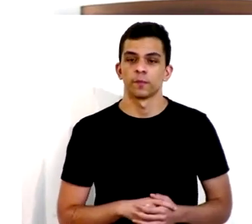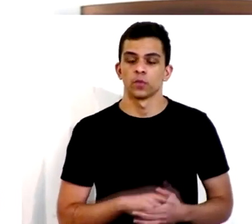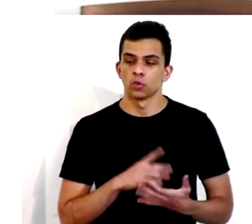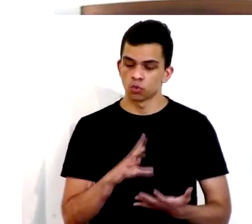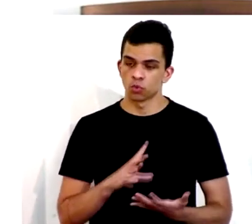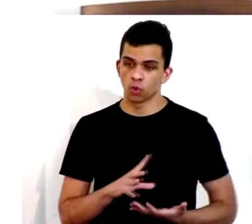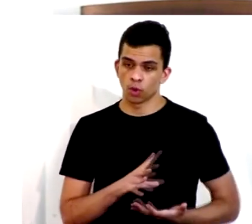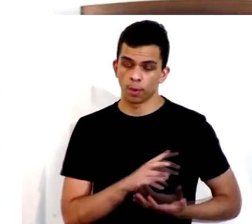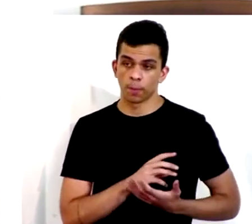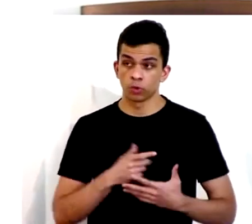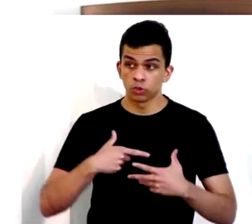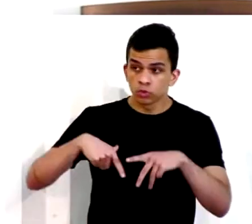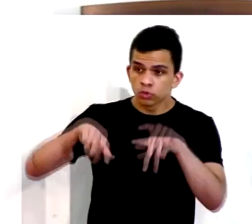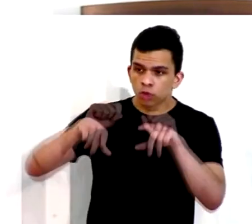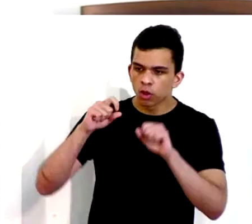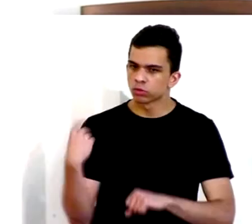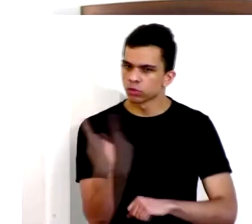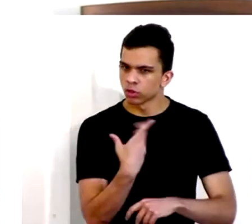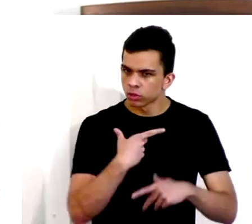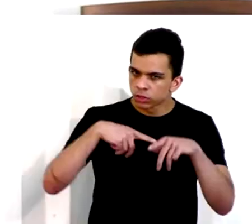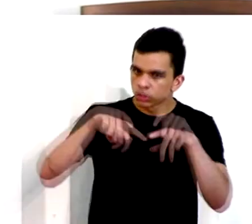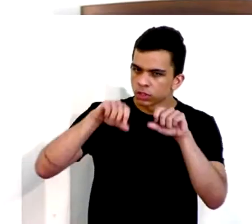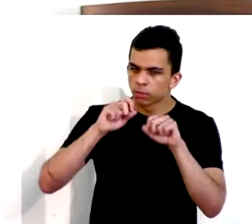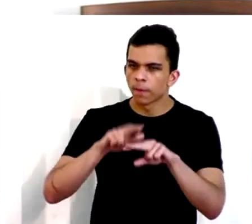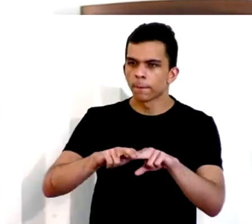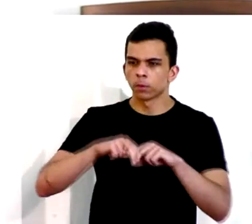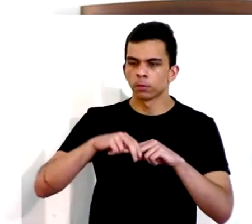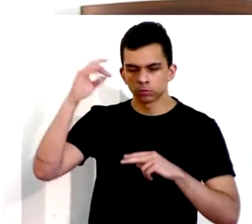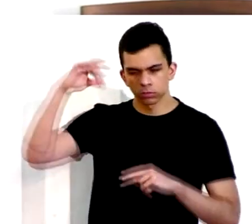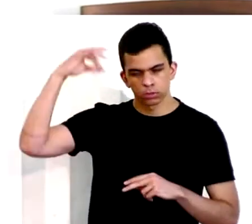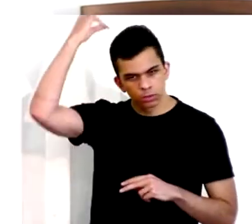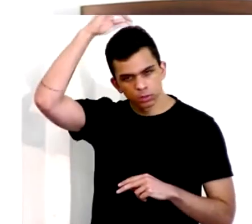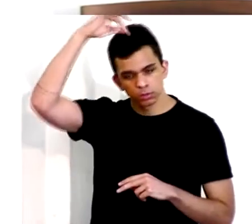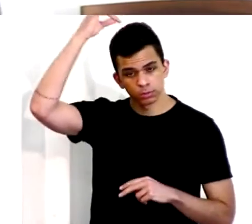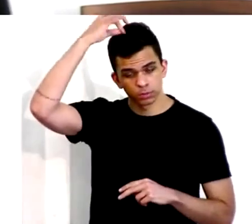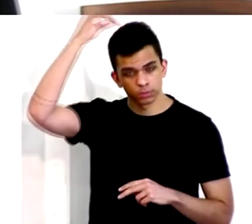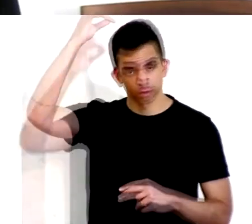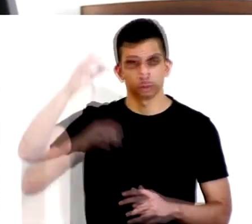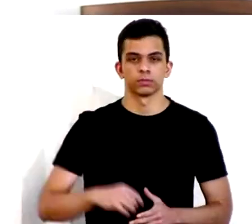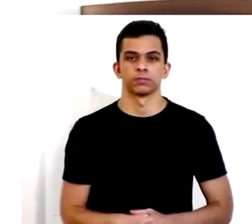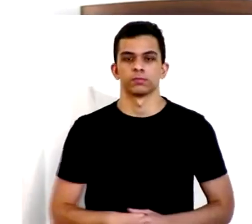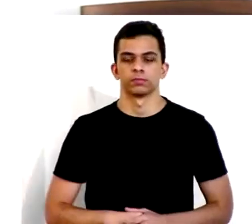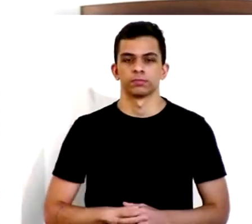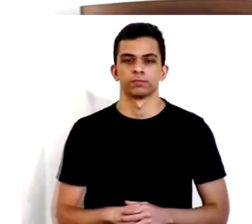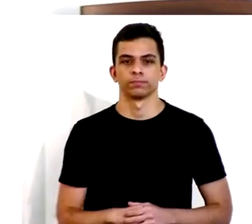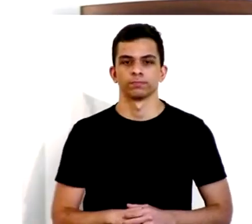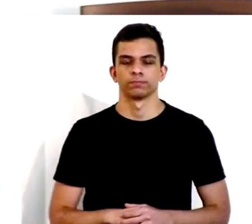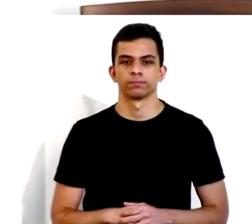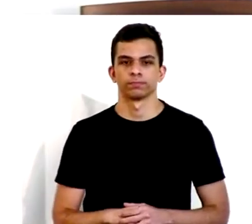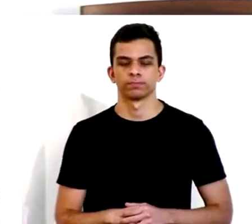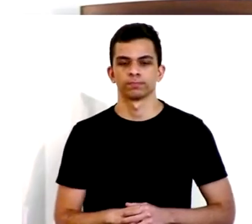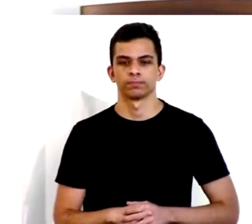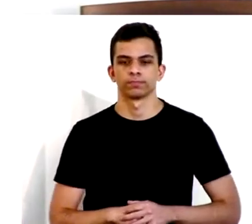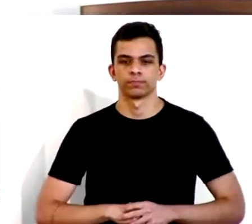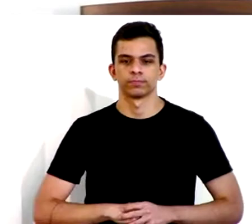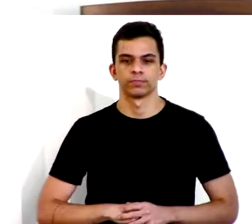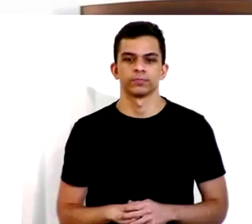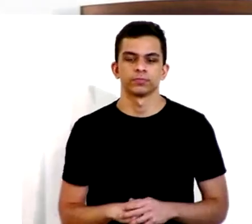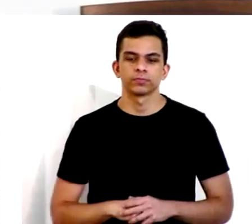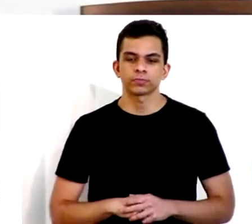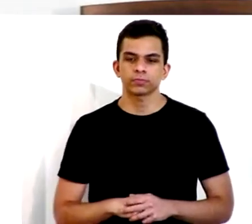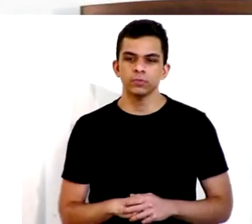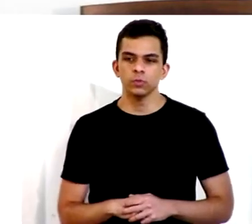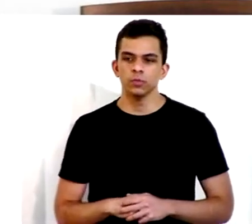lá em Romanos 5:5, como Hendricks no seu comentário vai dizer, andar em amor é